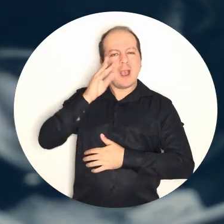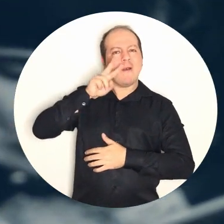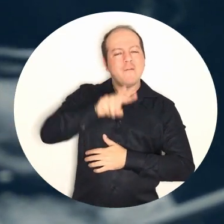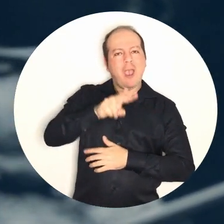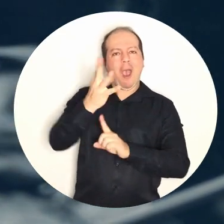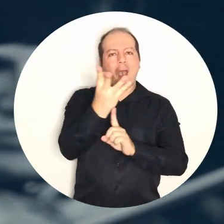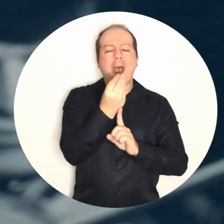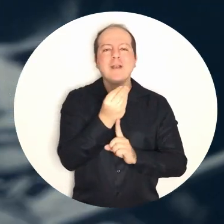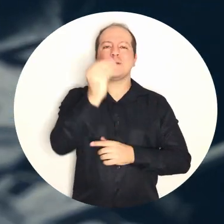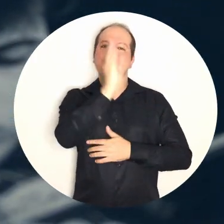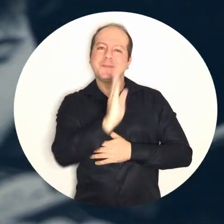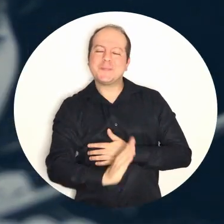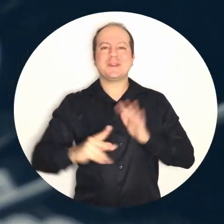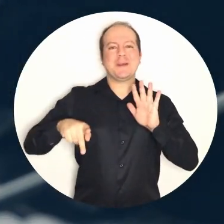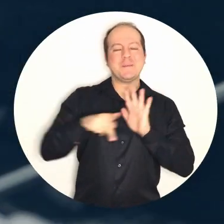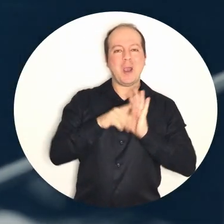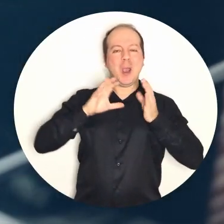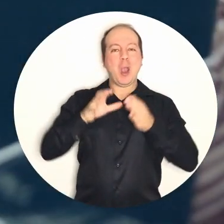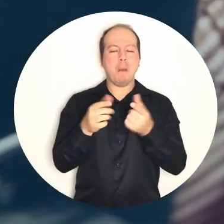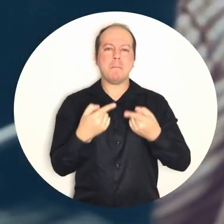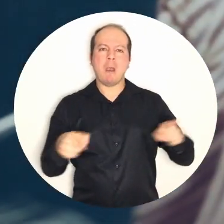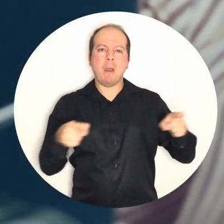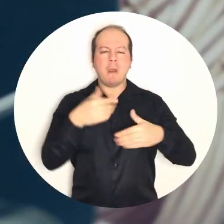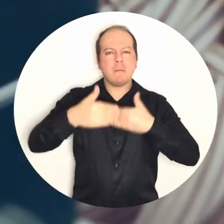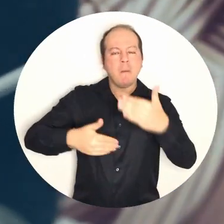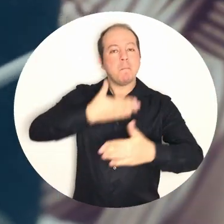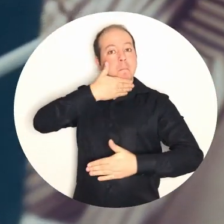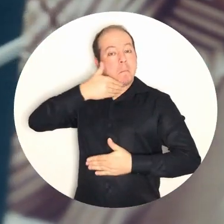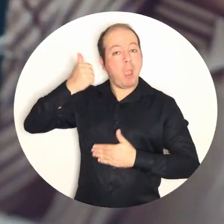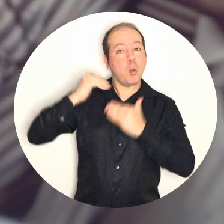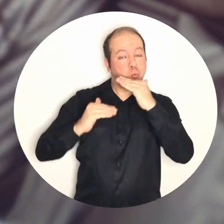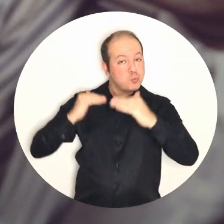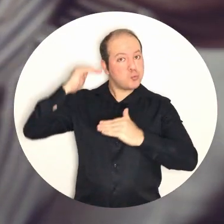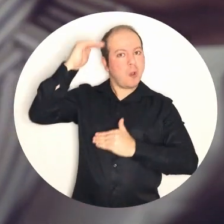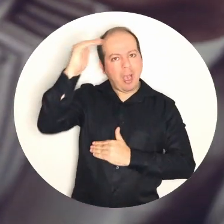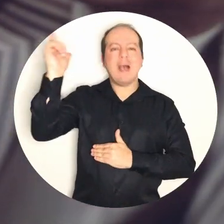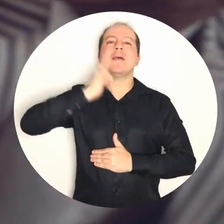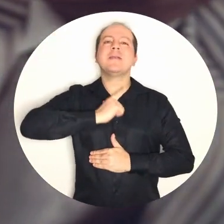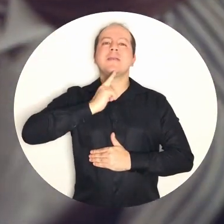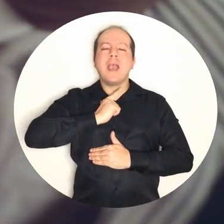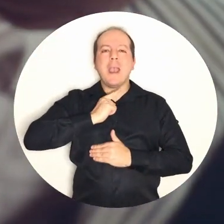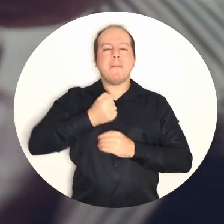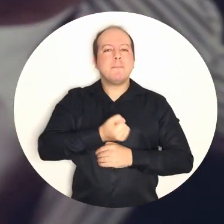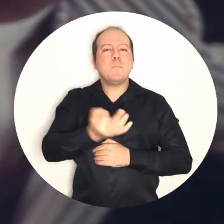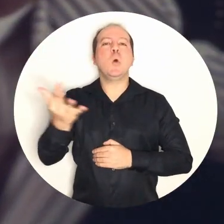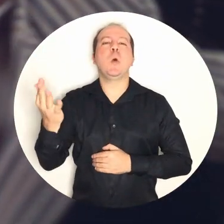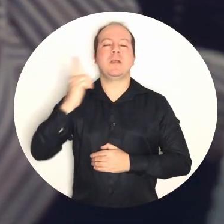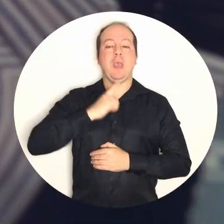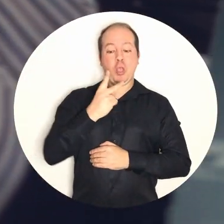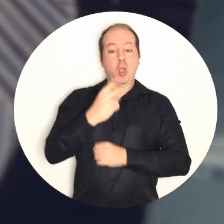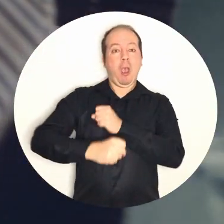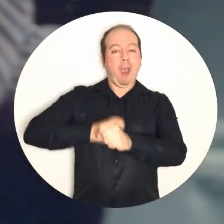o artista nacional. A sonoridade do conjunto melhorou consideravelmente. E isso se refletiu nos